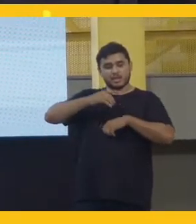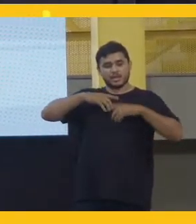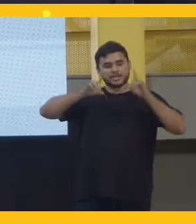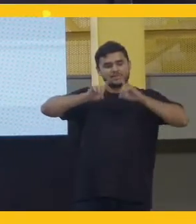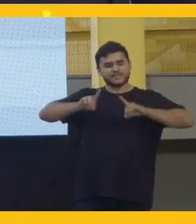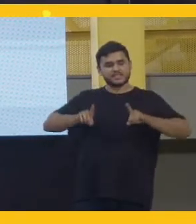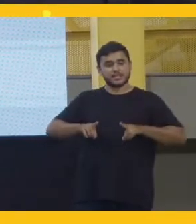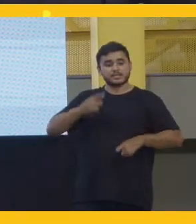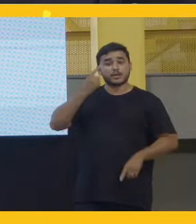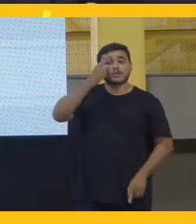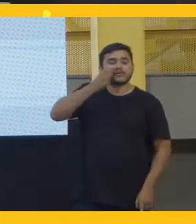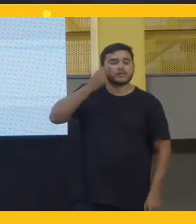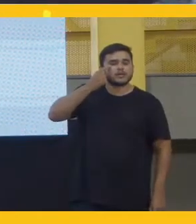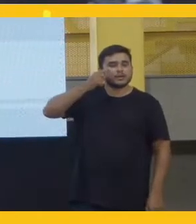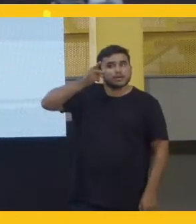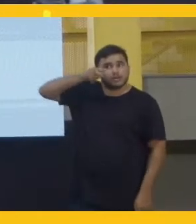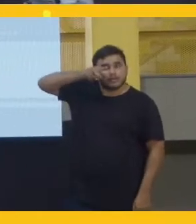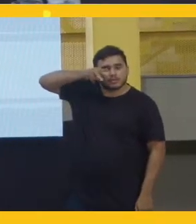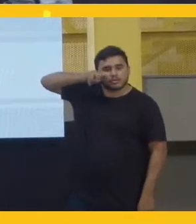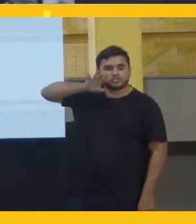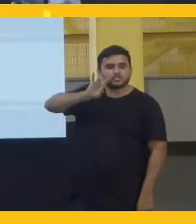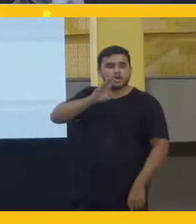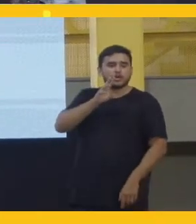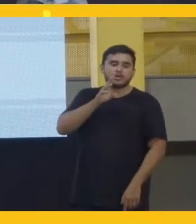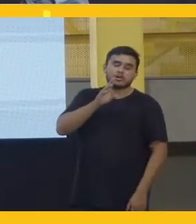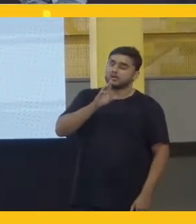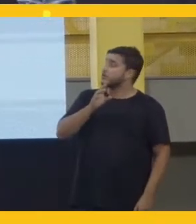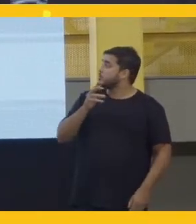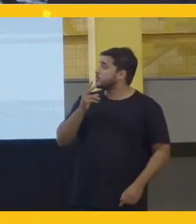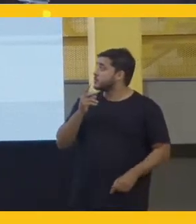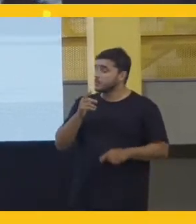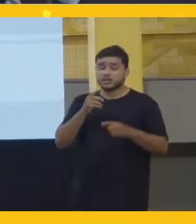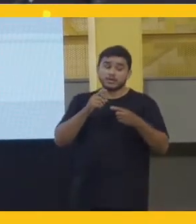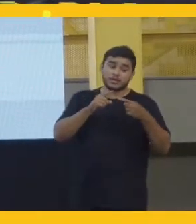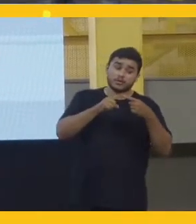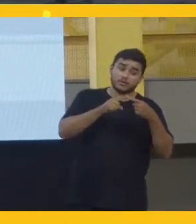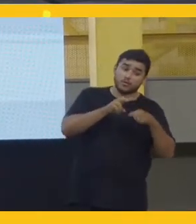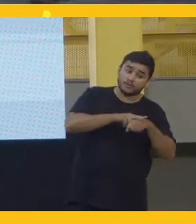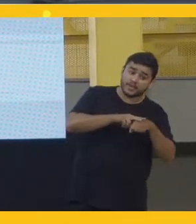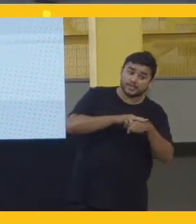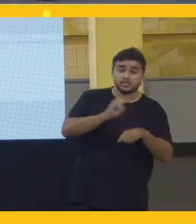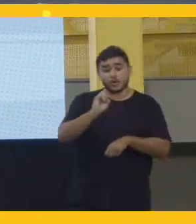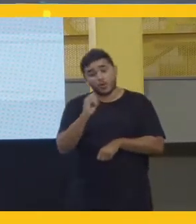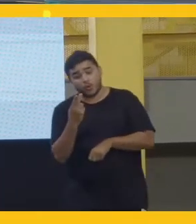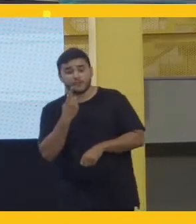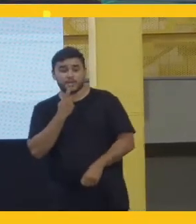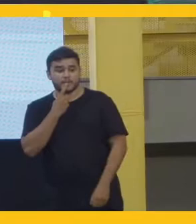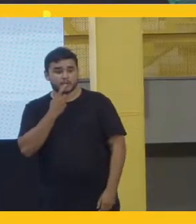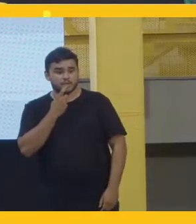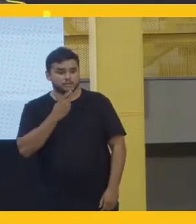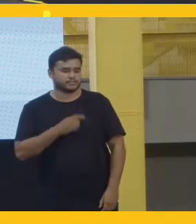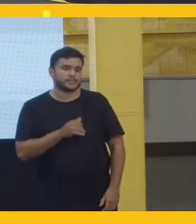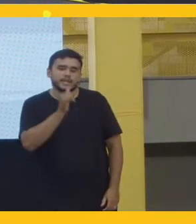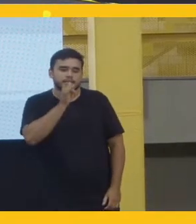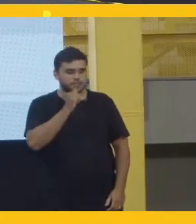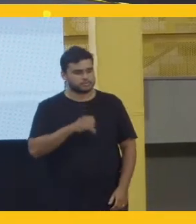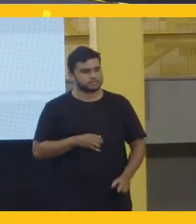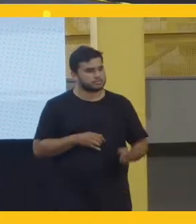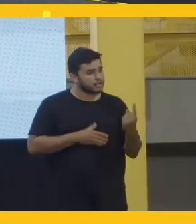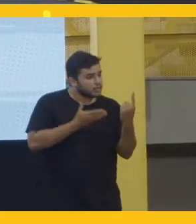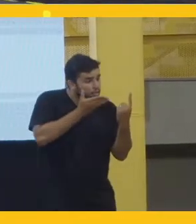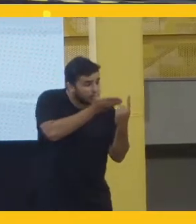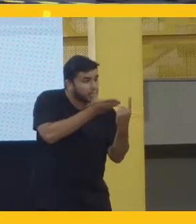bem o G e o B. Alguma dessas aqui, um desses tipos de cone é defeituoso no daltônico e assim ele não